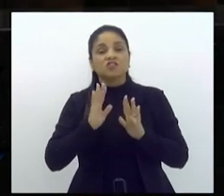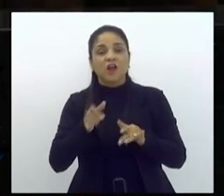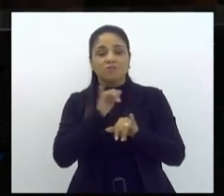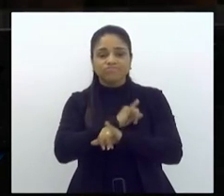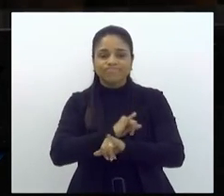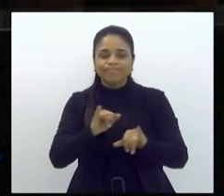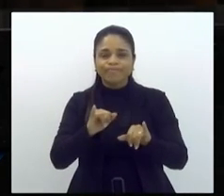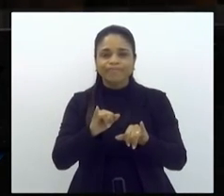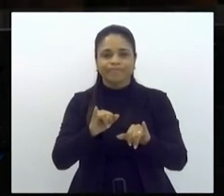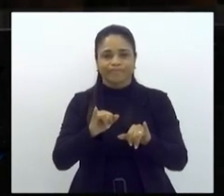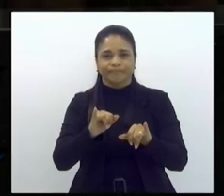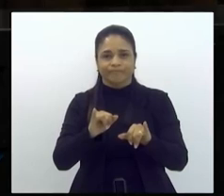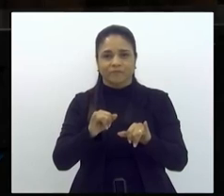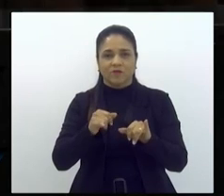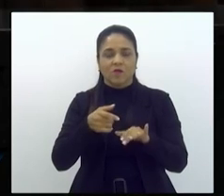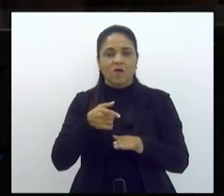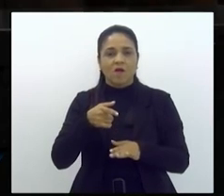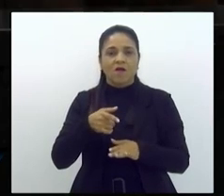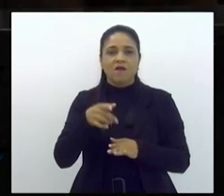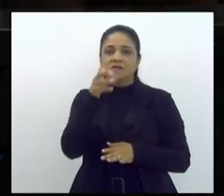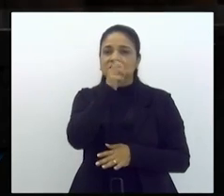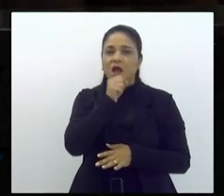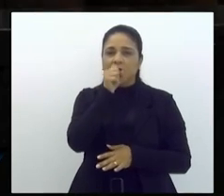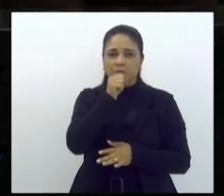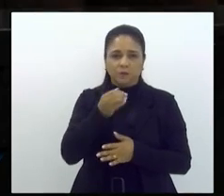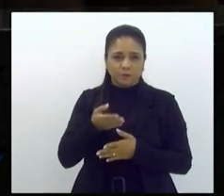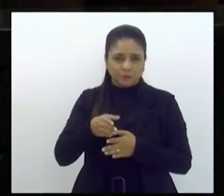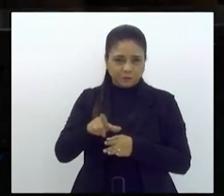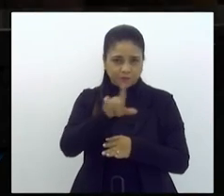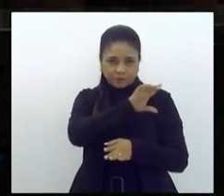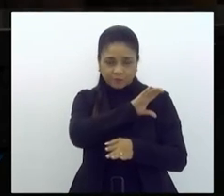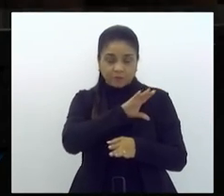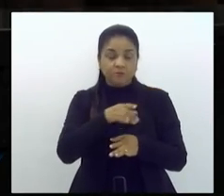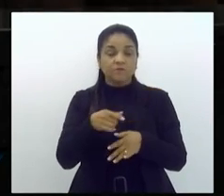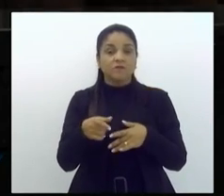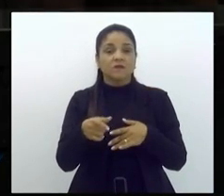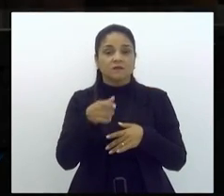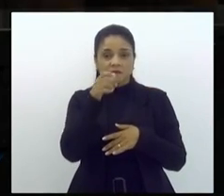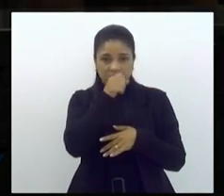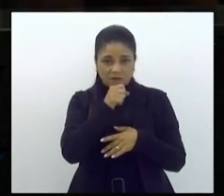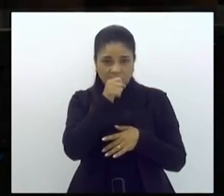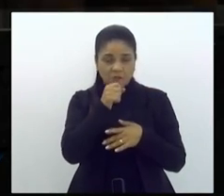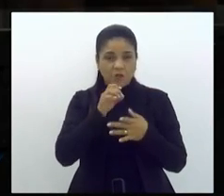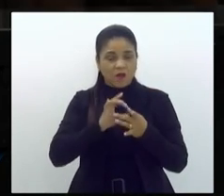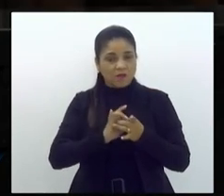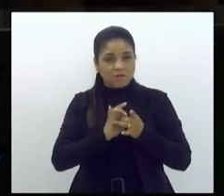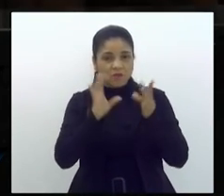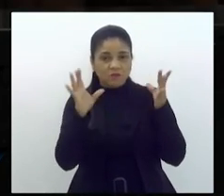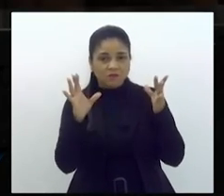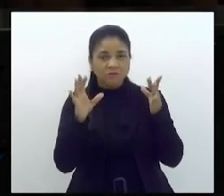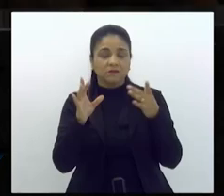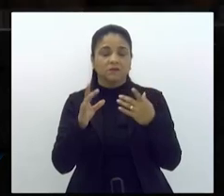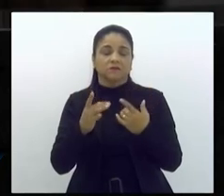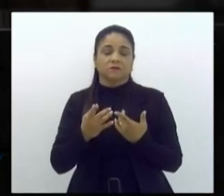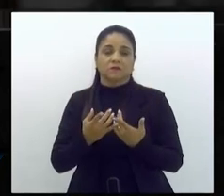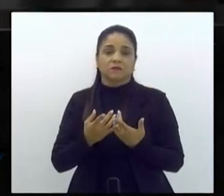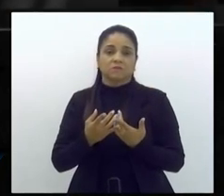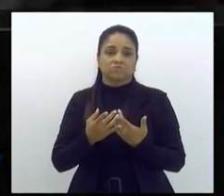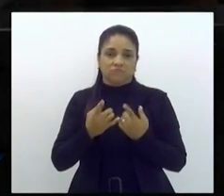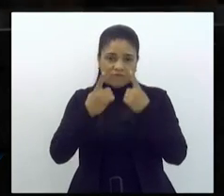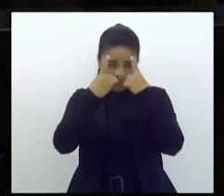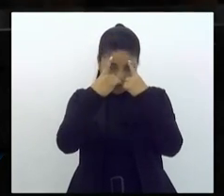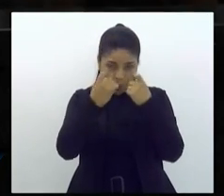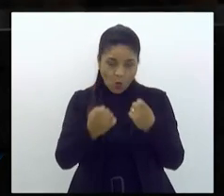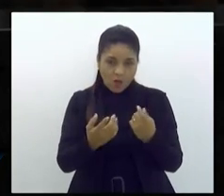das agressões de sábado agressões a democracia agressões a esse Parlamento